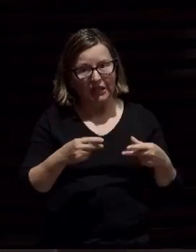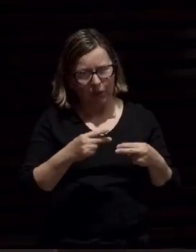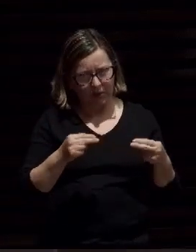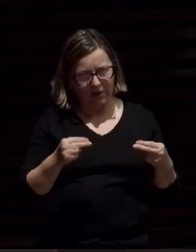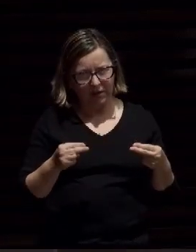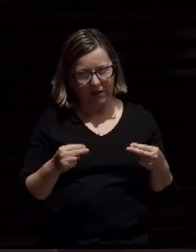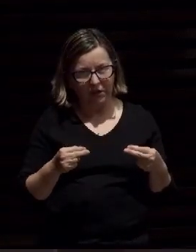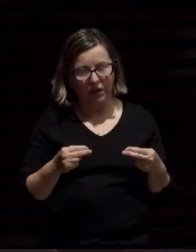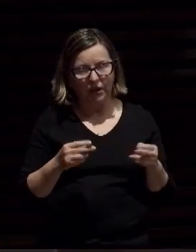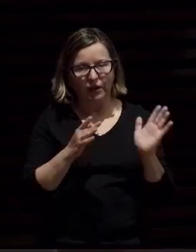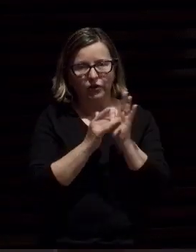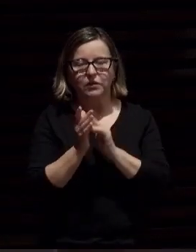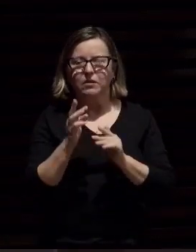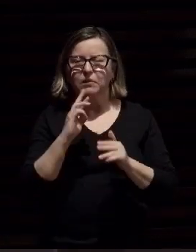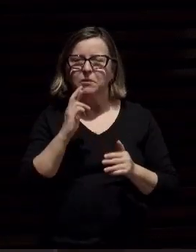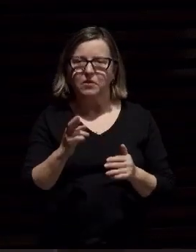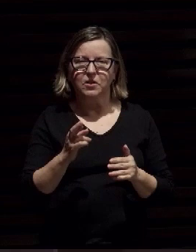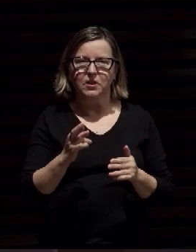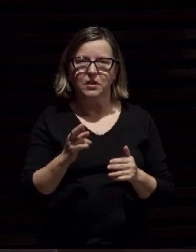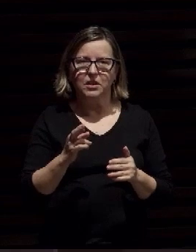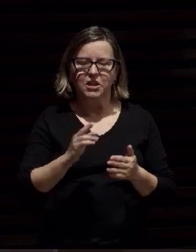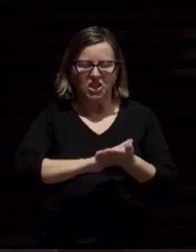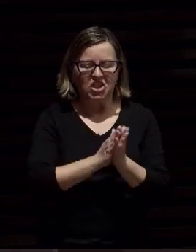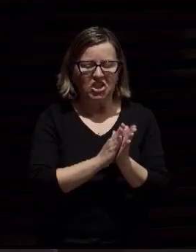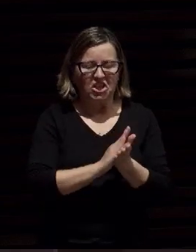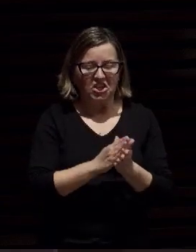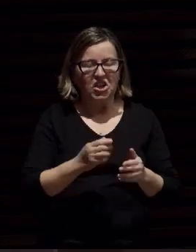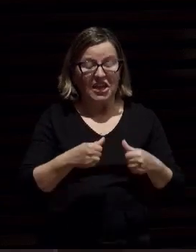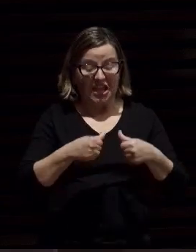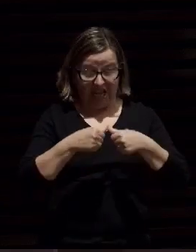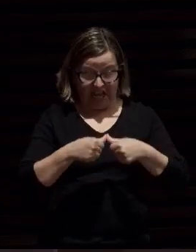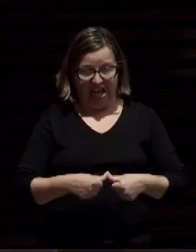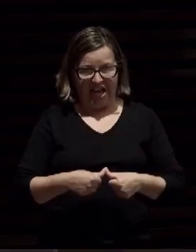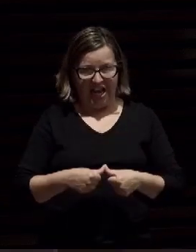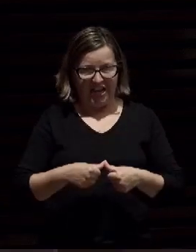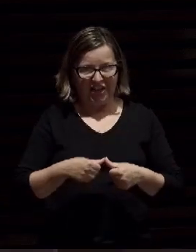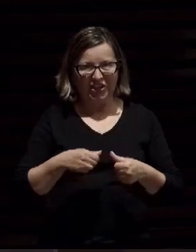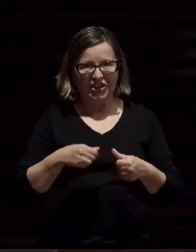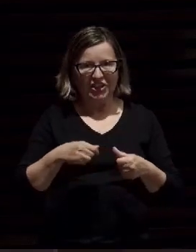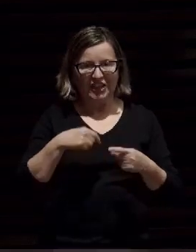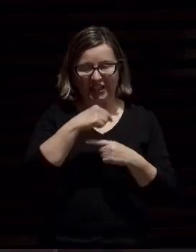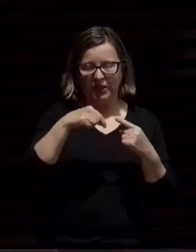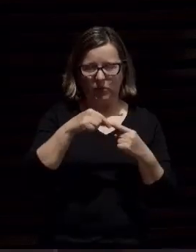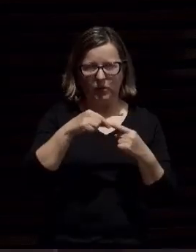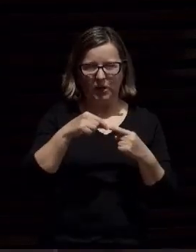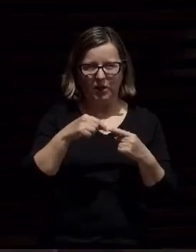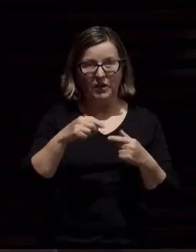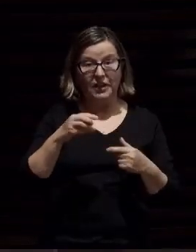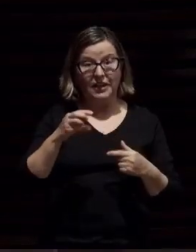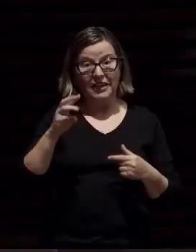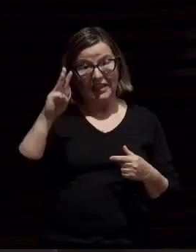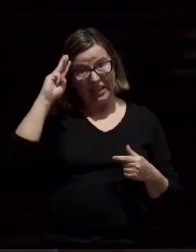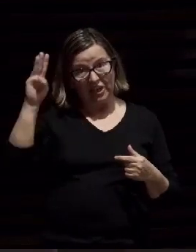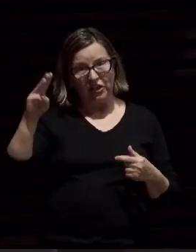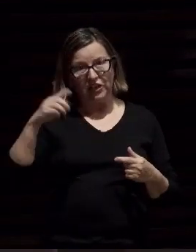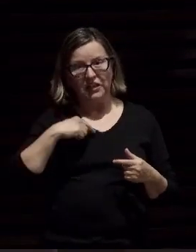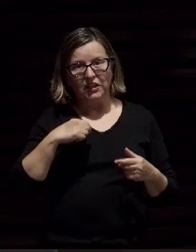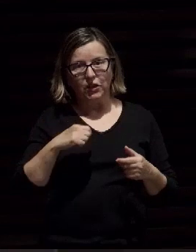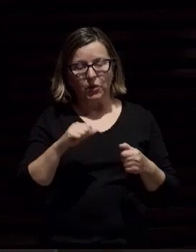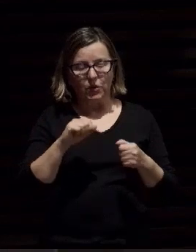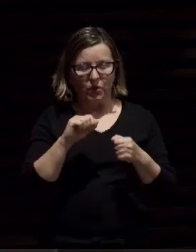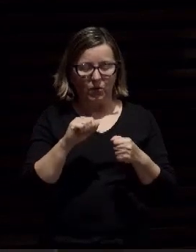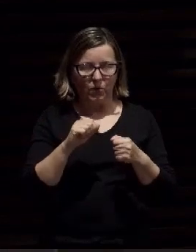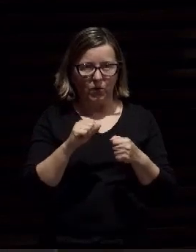este santuário e em 3 dias o reconstruirei. Replicaram os judeus: